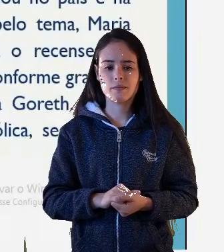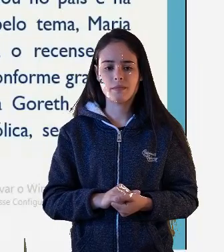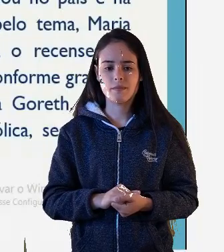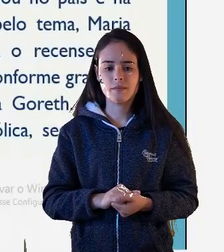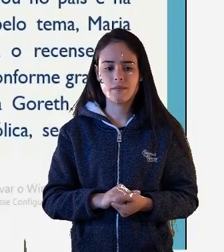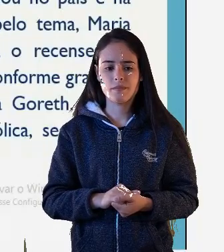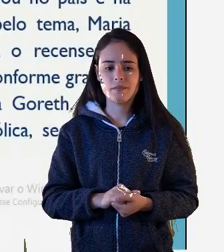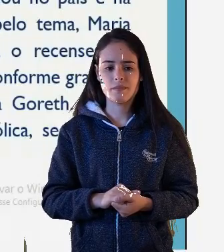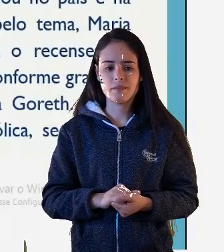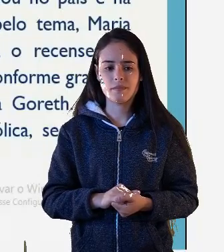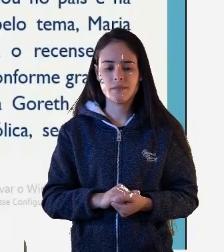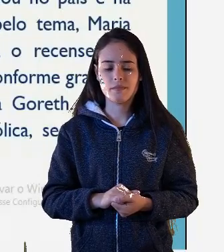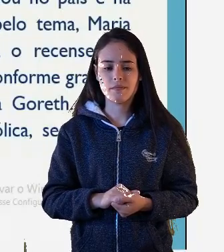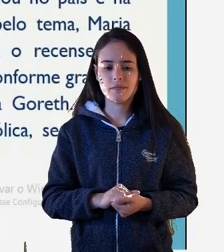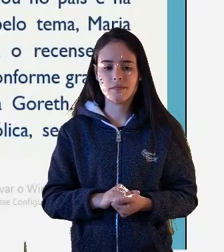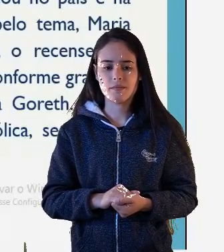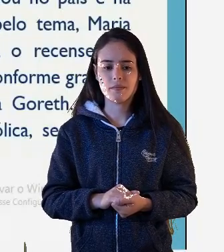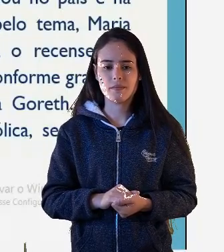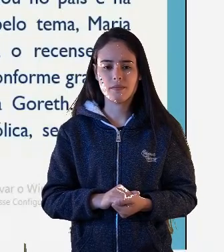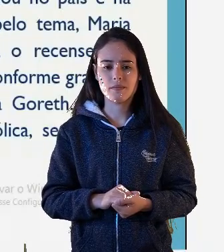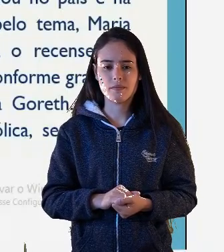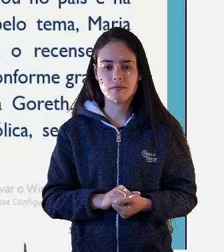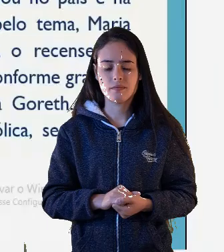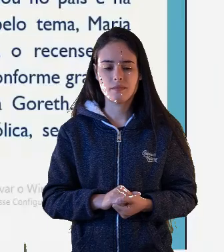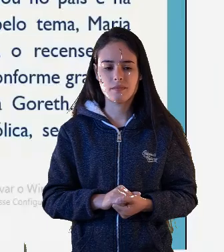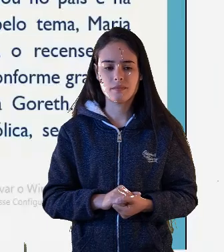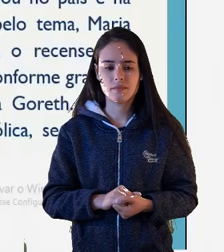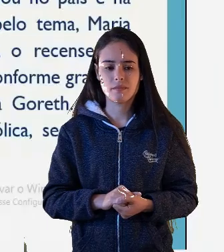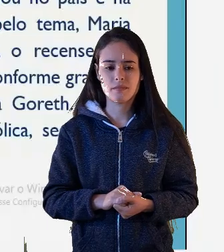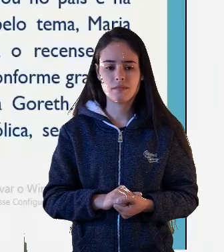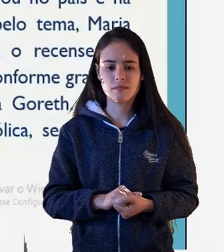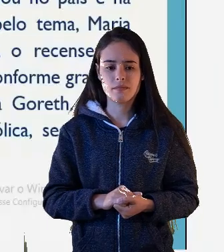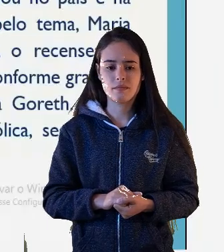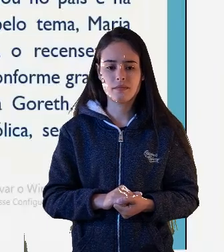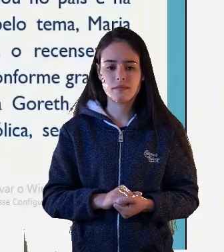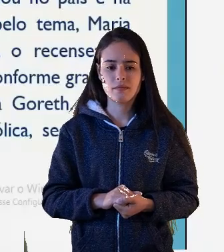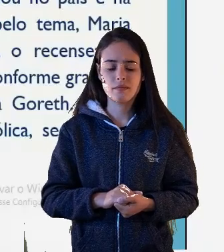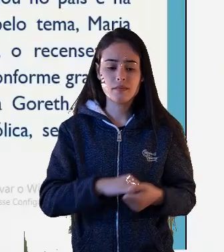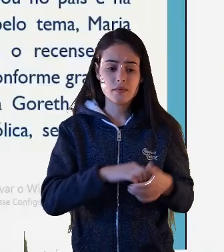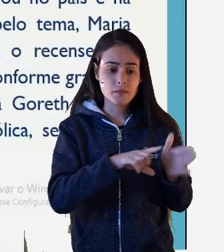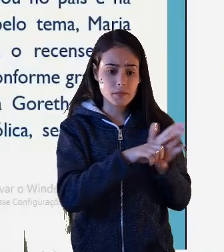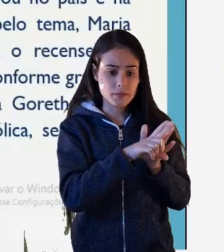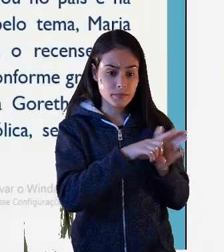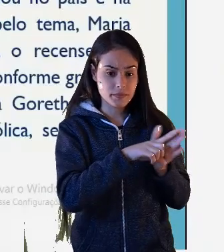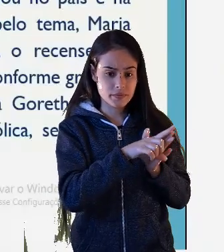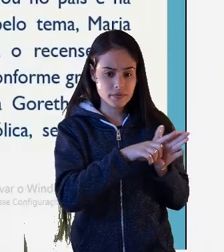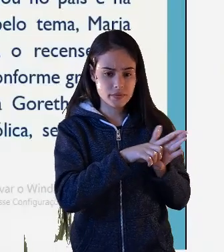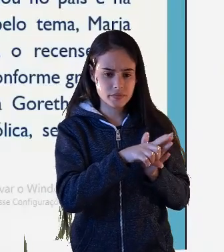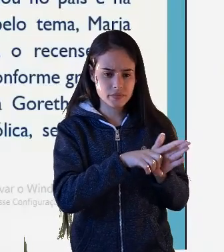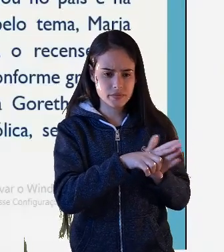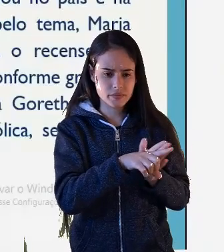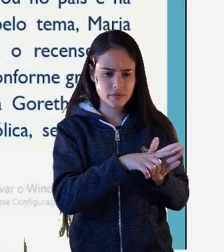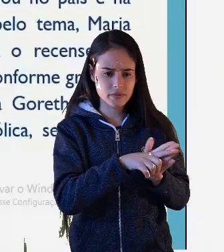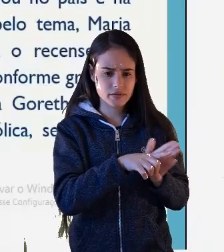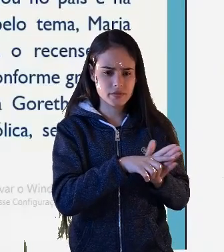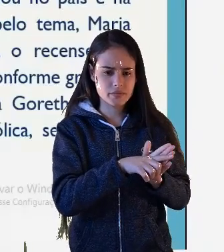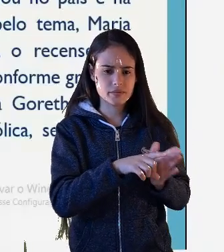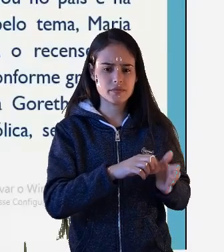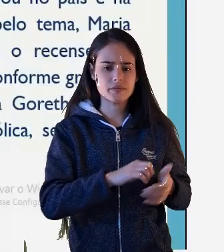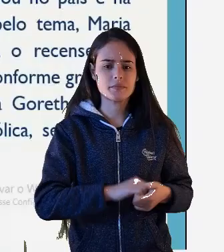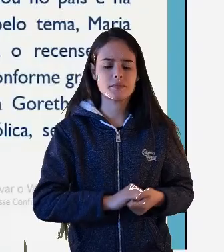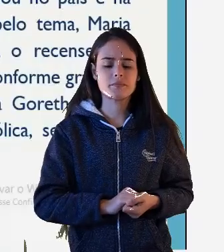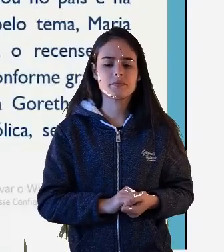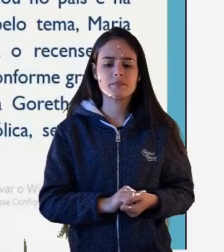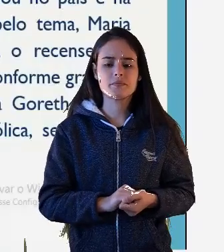foram bastante análises, né, sobre essa questão da religiosidade. Os analistas do IBGE trouxeram para nós essa questão da religiosidade,